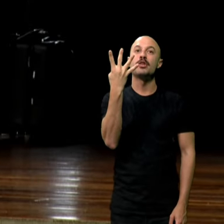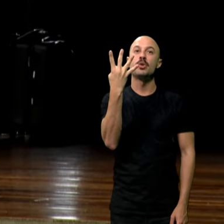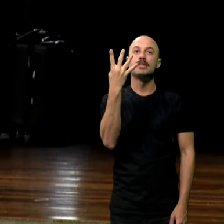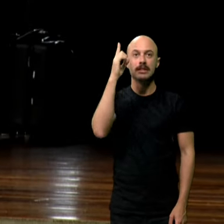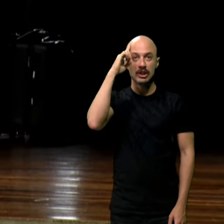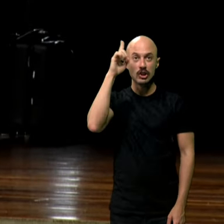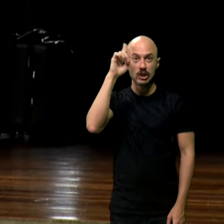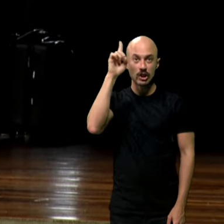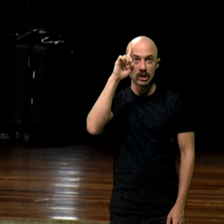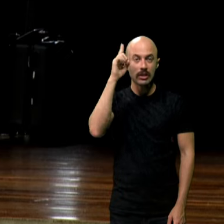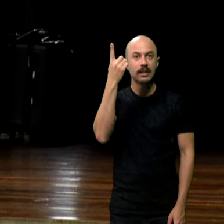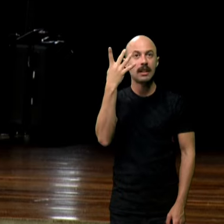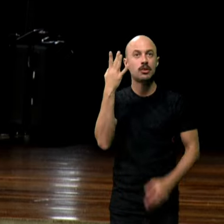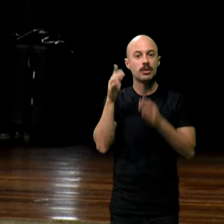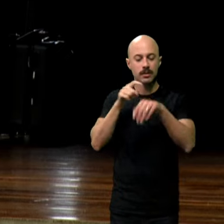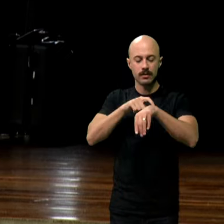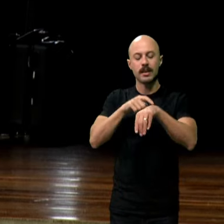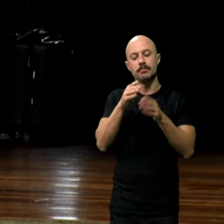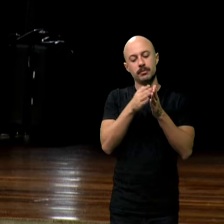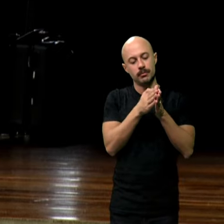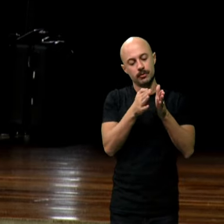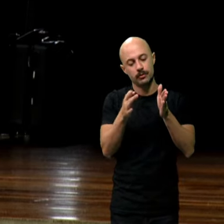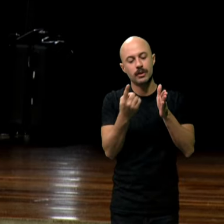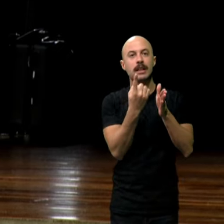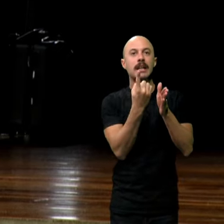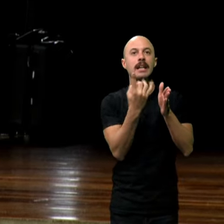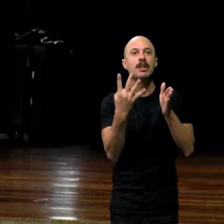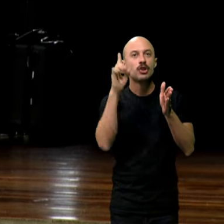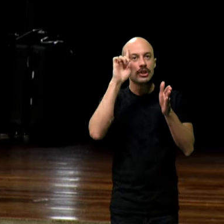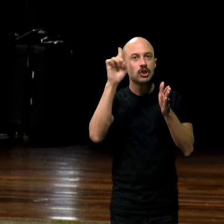Está com fome? Não, estou em jejum.